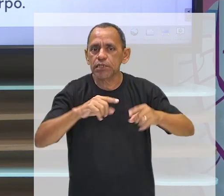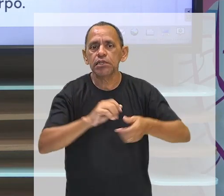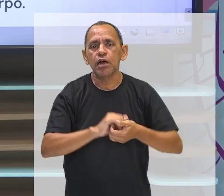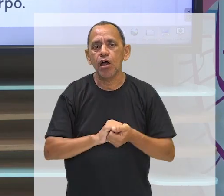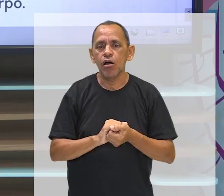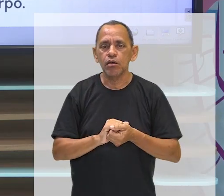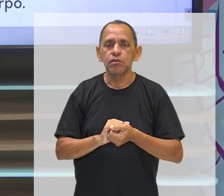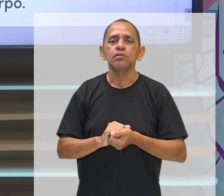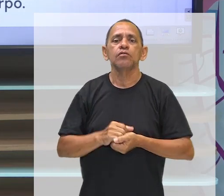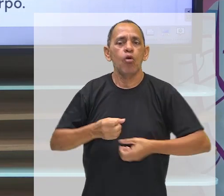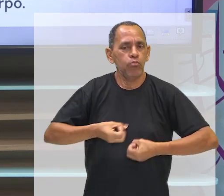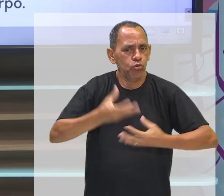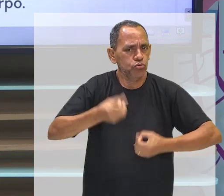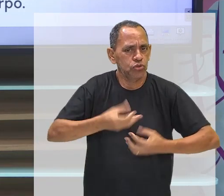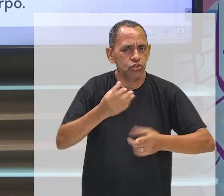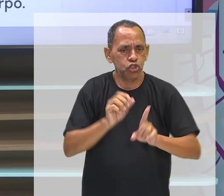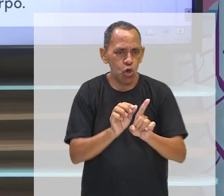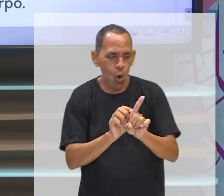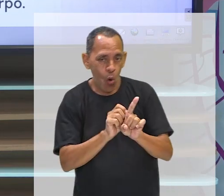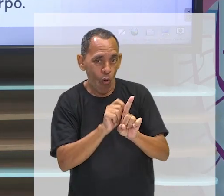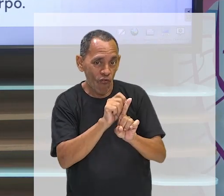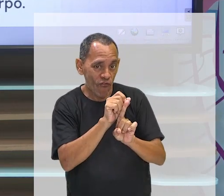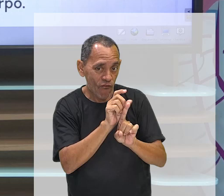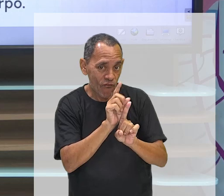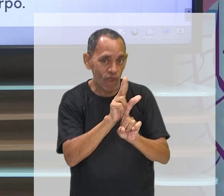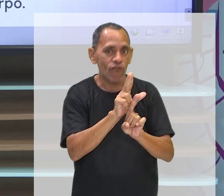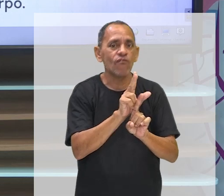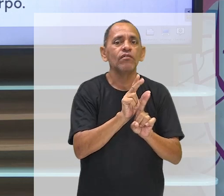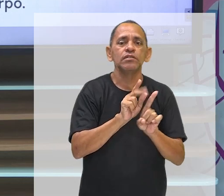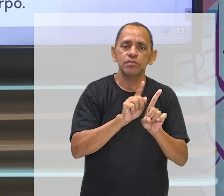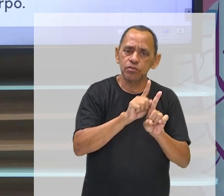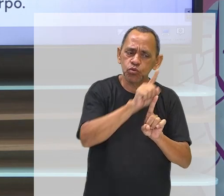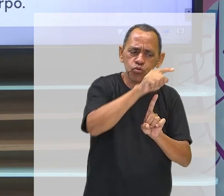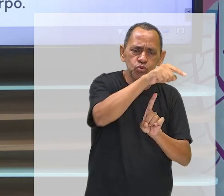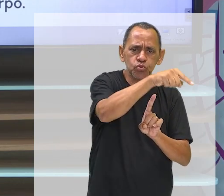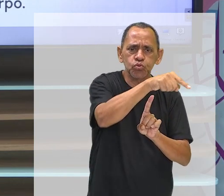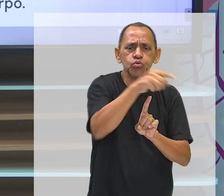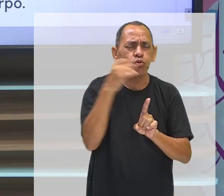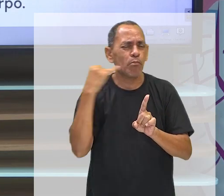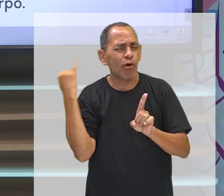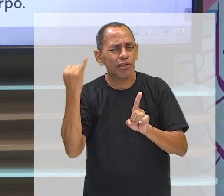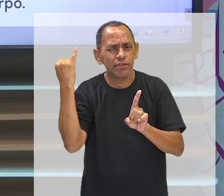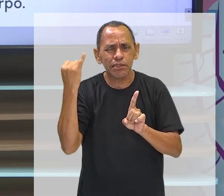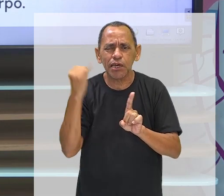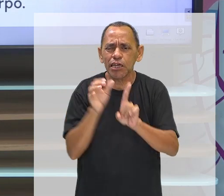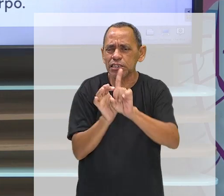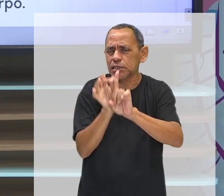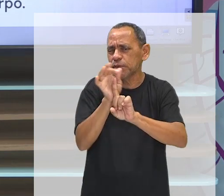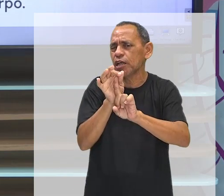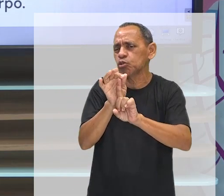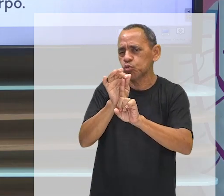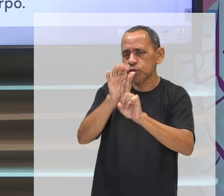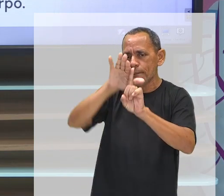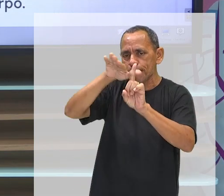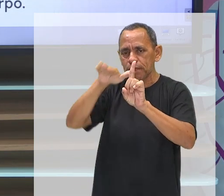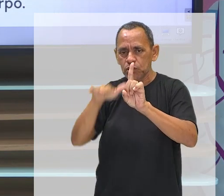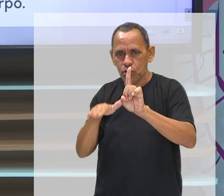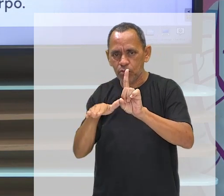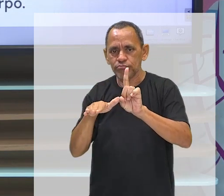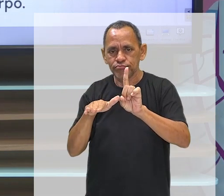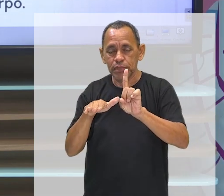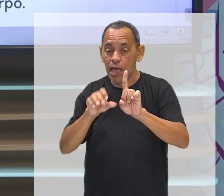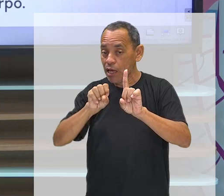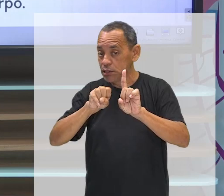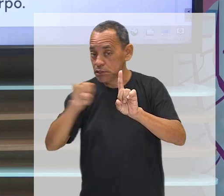glândulas que vão produzir os espermatozoides. E aí a gente viu a importância de estar numa temperatura abaixo, né? Se tivesse dentro ali do corpo, a